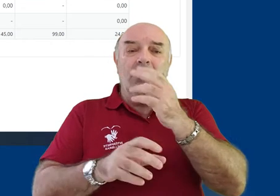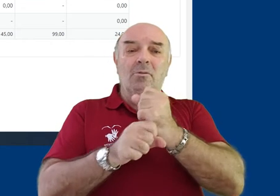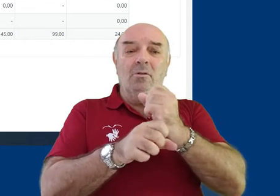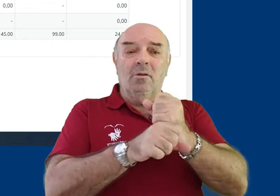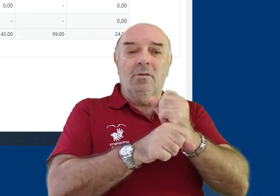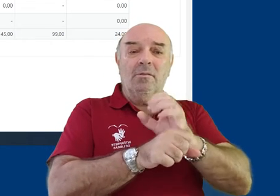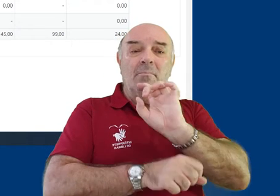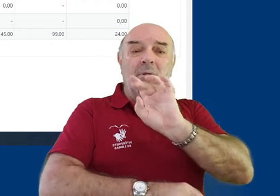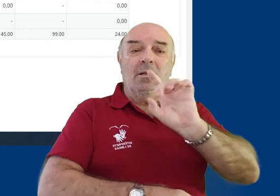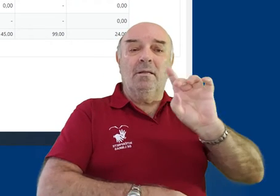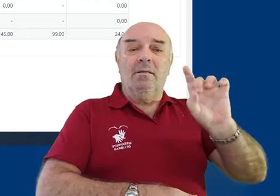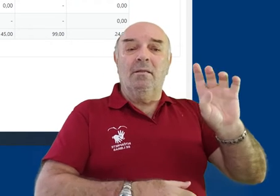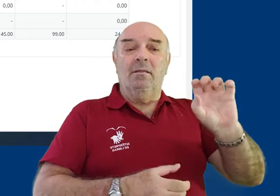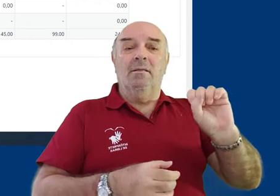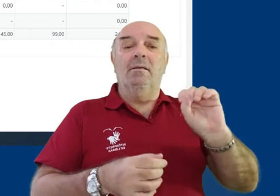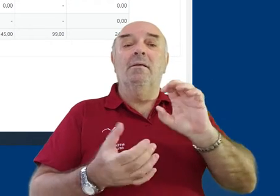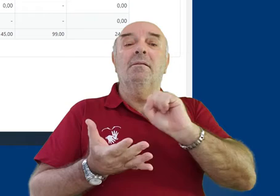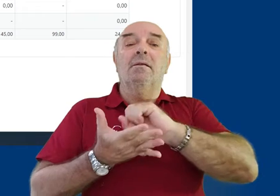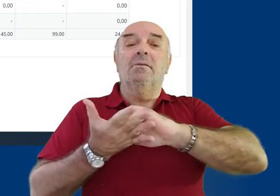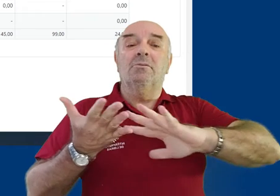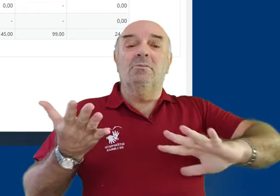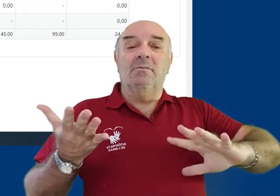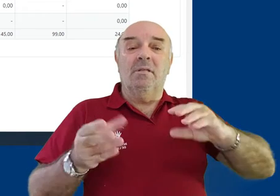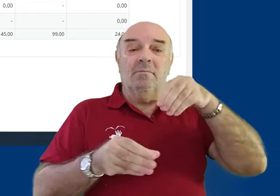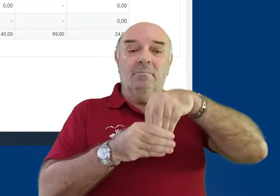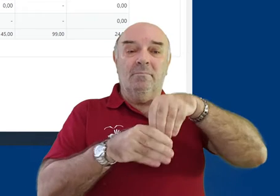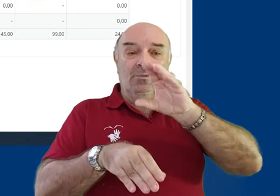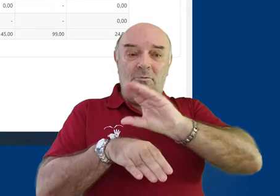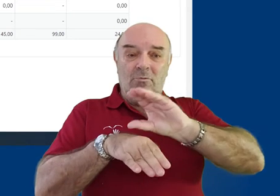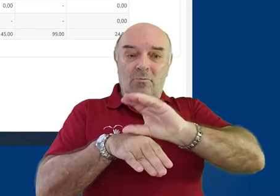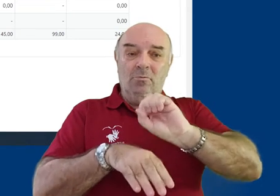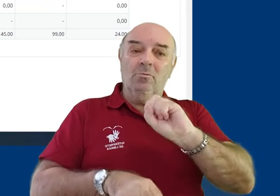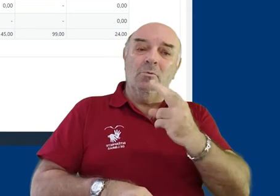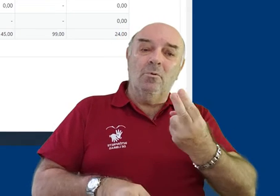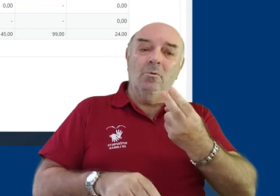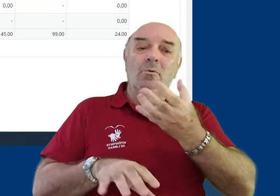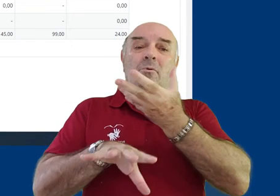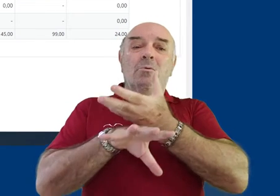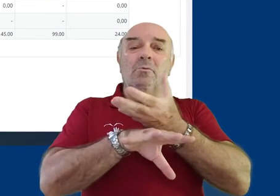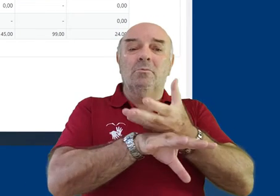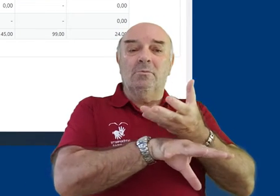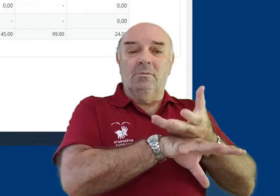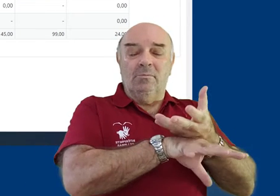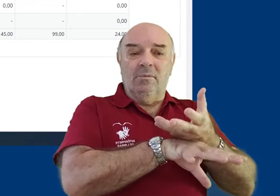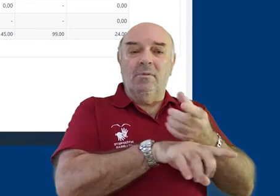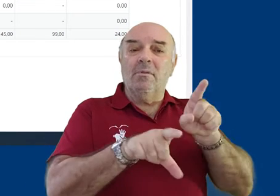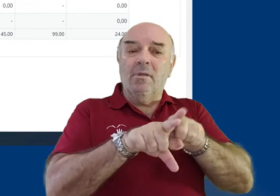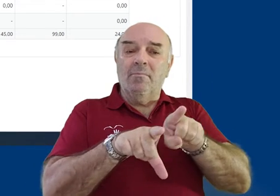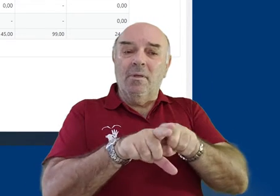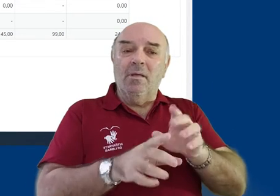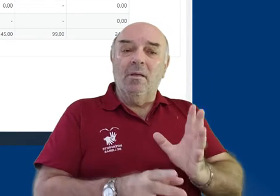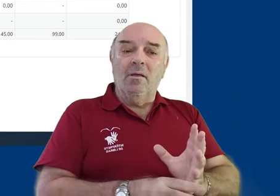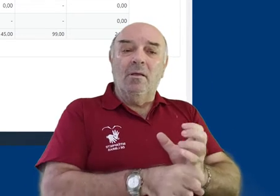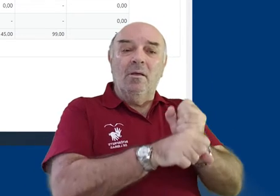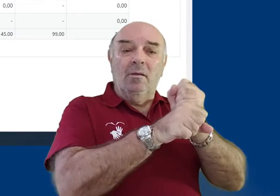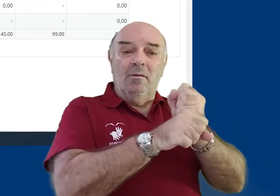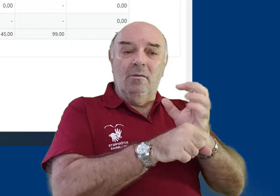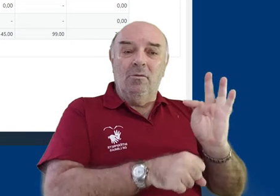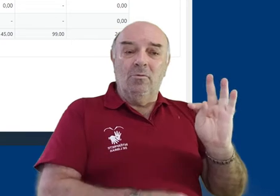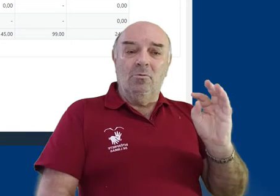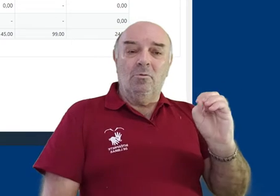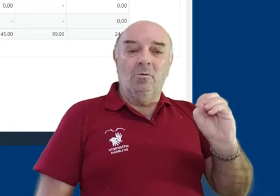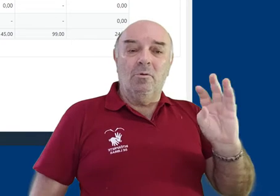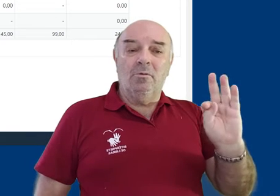em cada atividade efetuada dentro do curso ou disciplina também temos um total calculado é